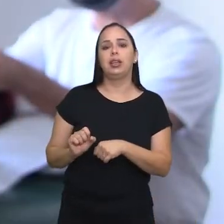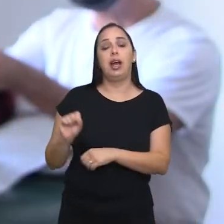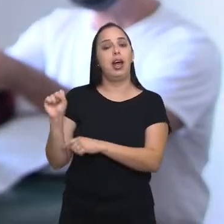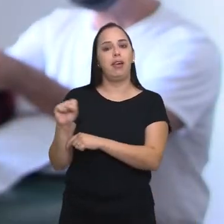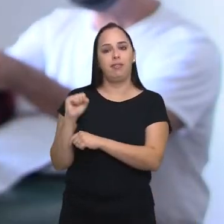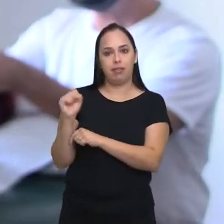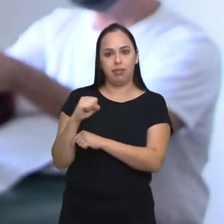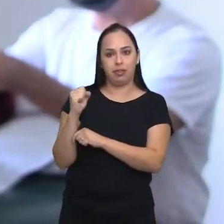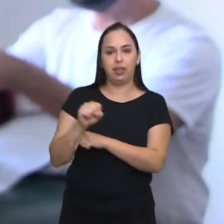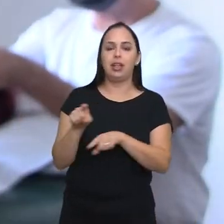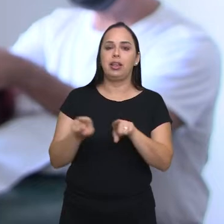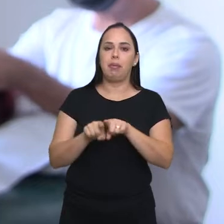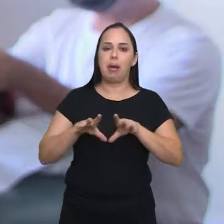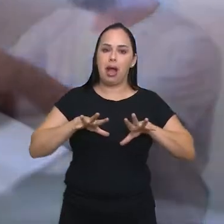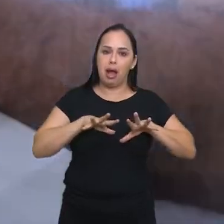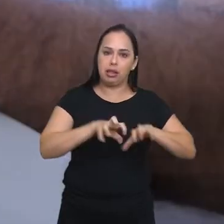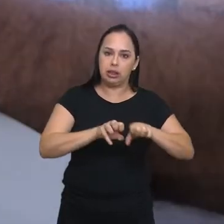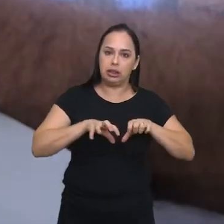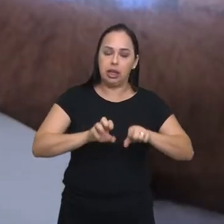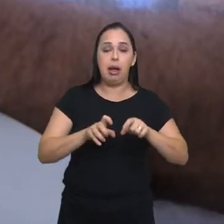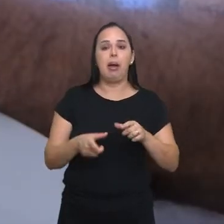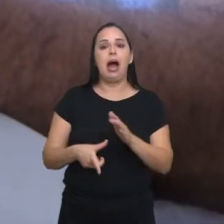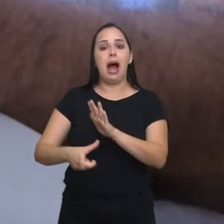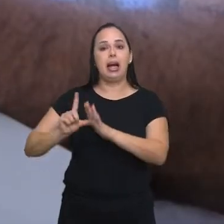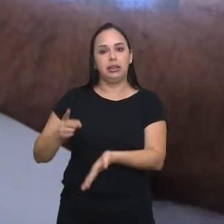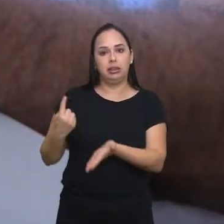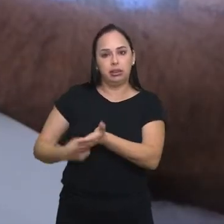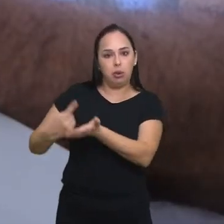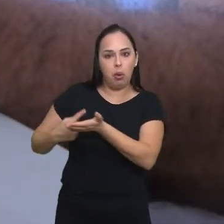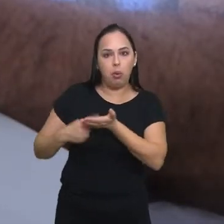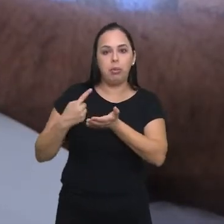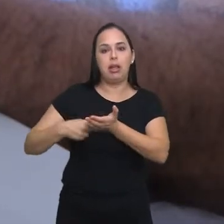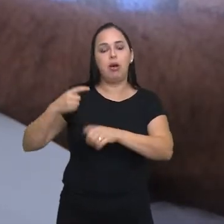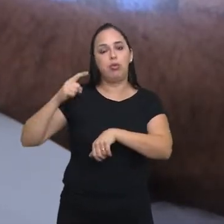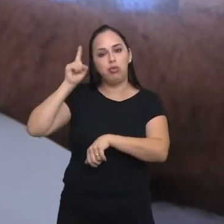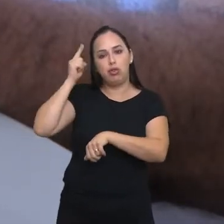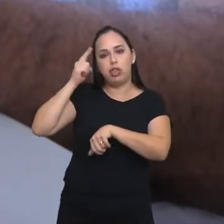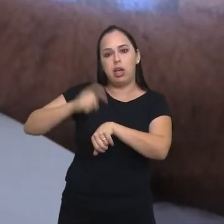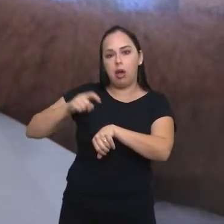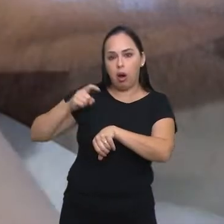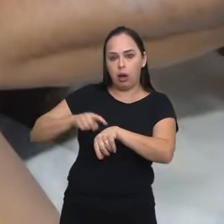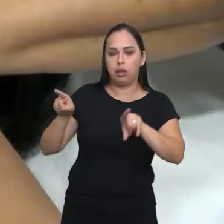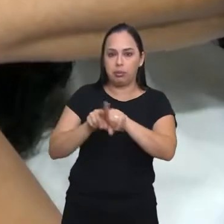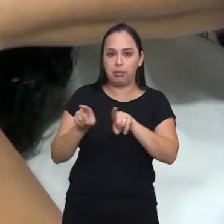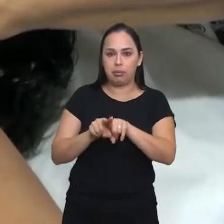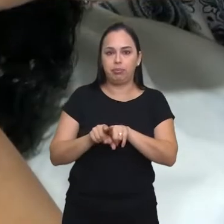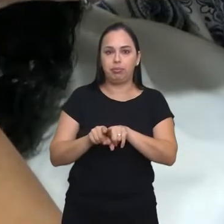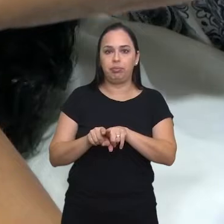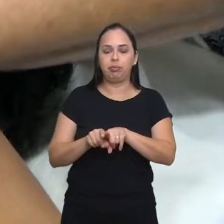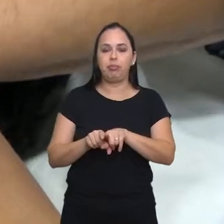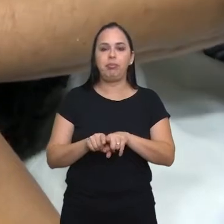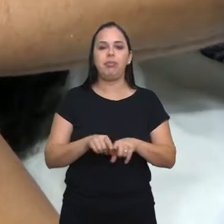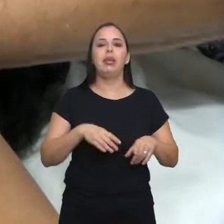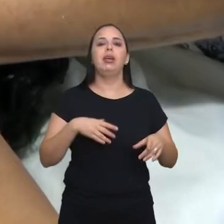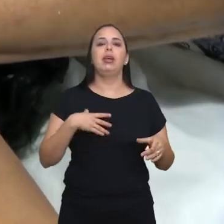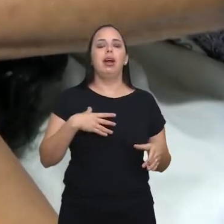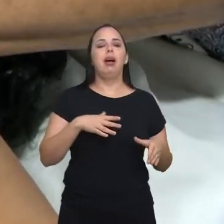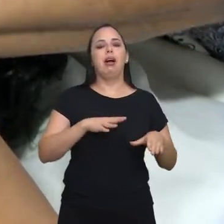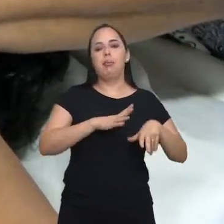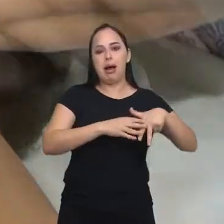de fisioterapia e drenagem, com hora marcada, 5 pacientes por hora. Esse paciente sai, a sala